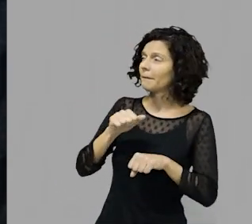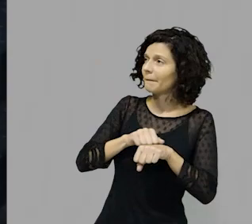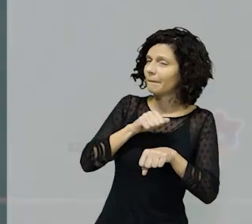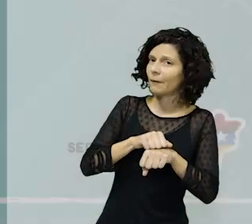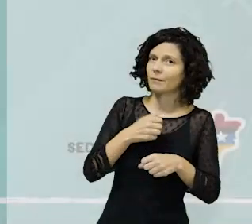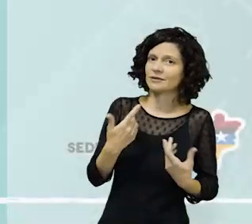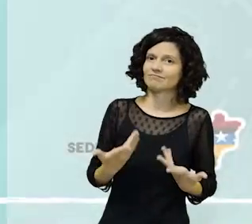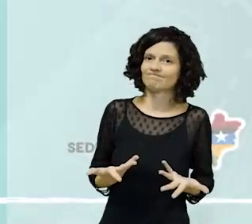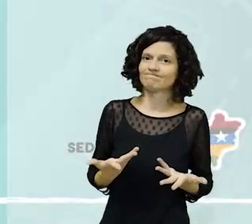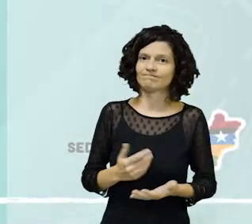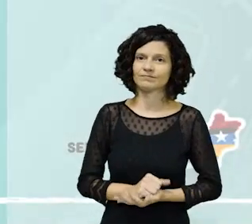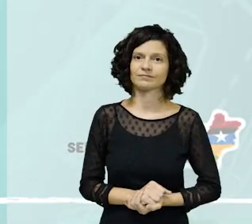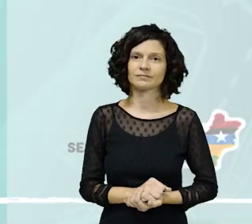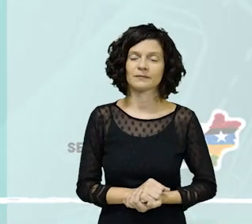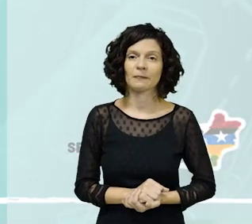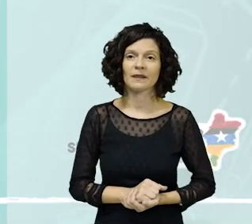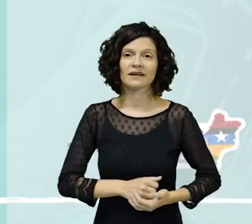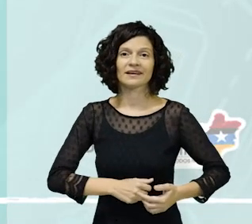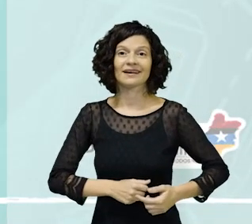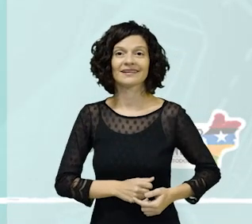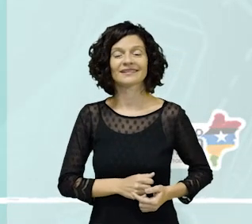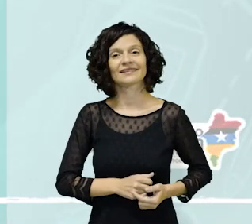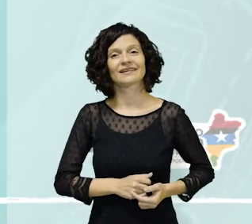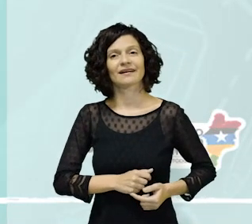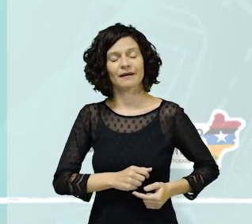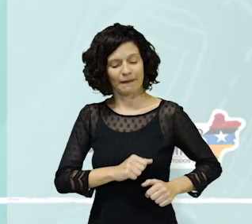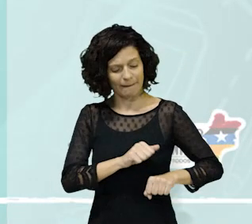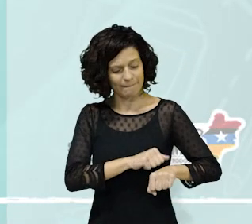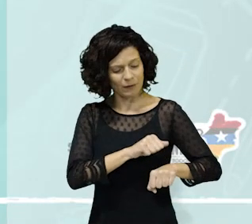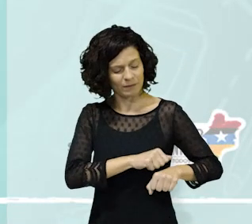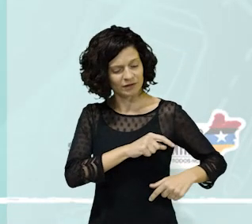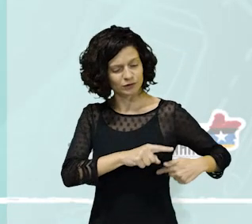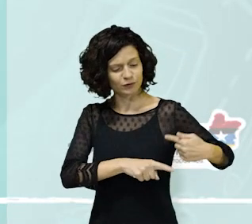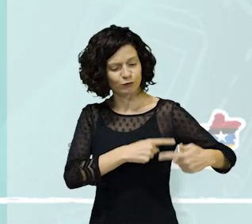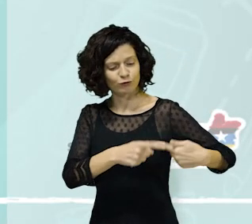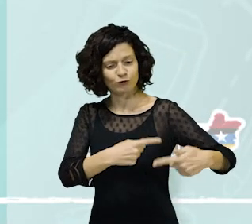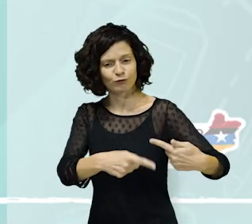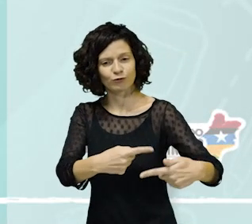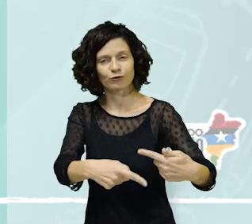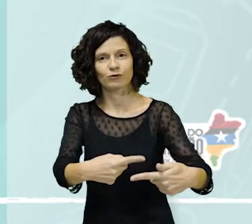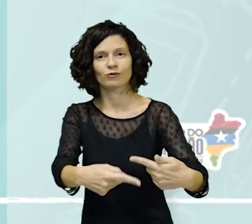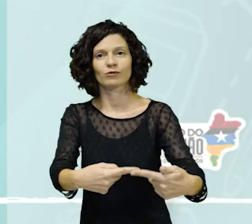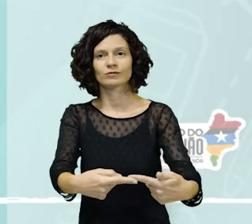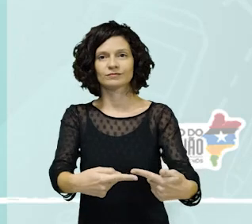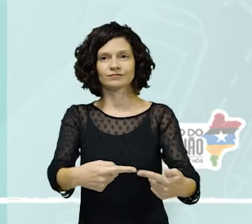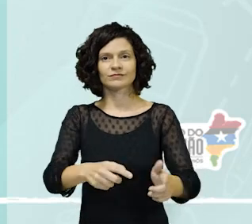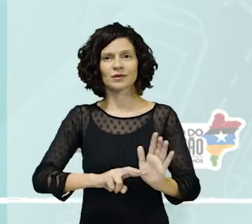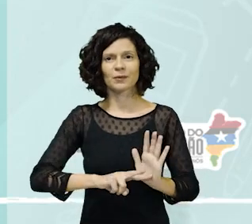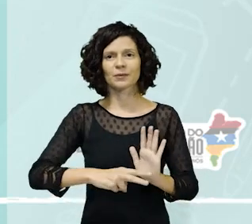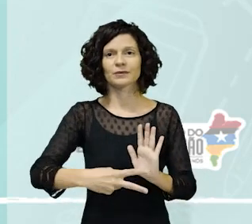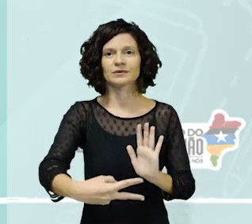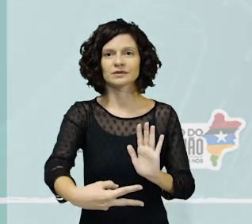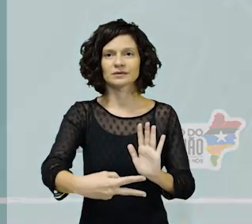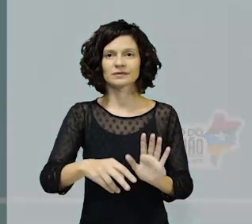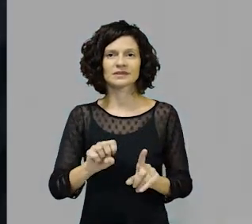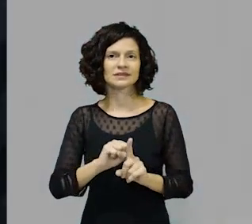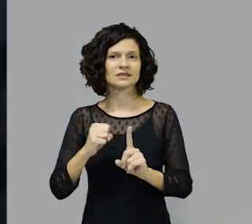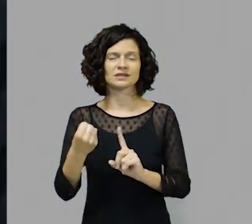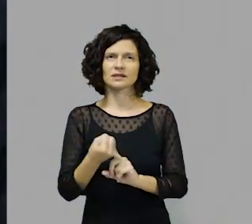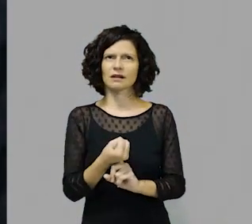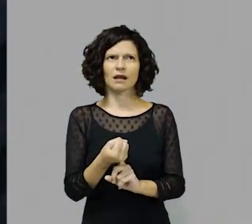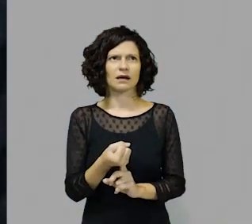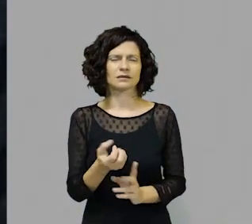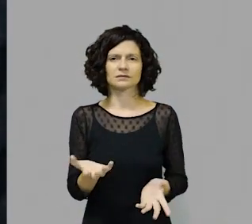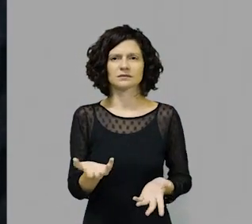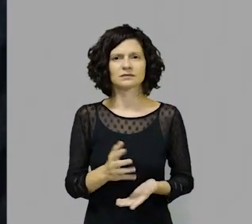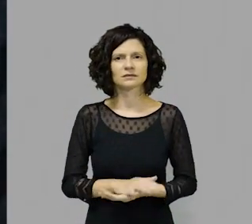pobre. Torna a reprodução da pobreza uma consequência da própria socialização. Esse tipo de visão, ele está